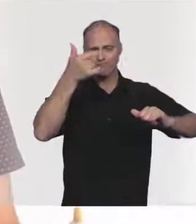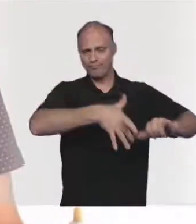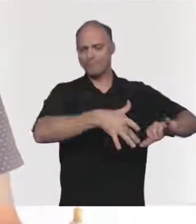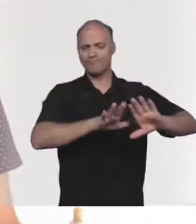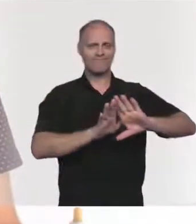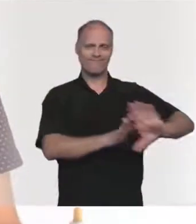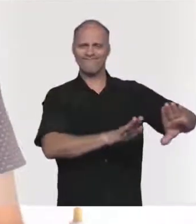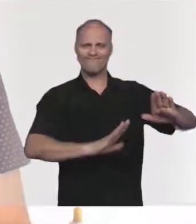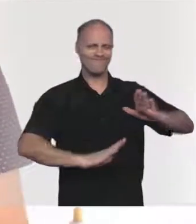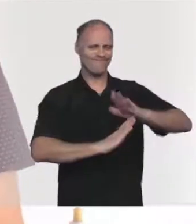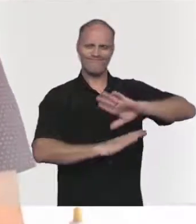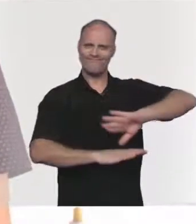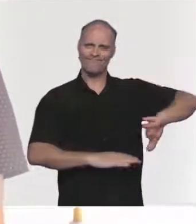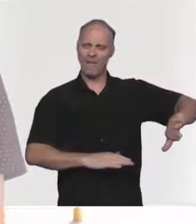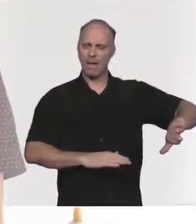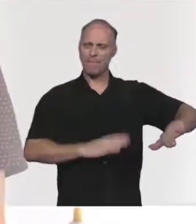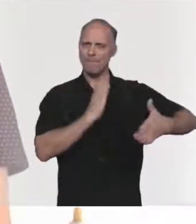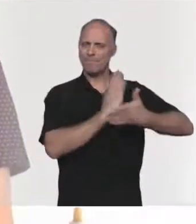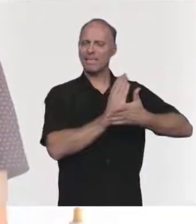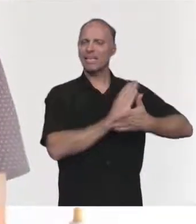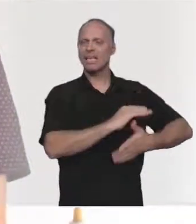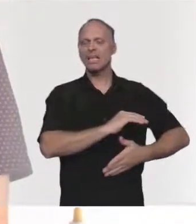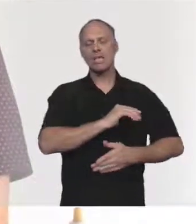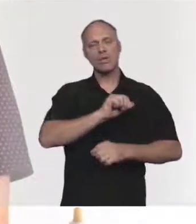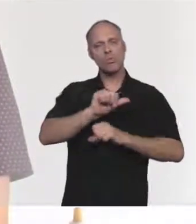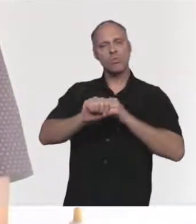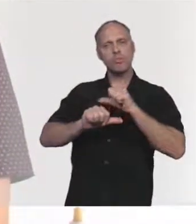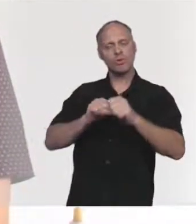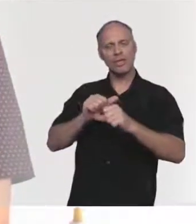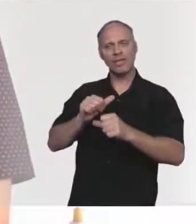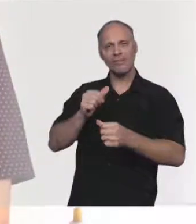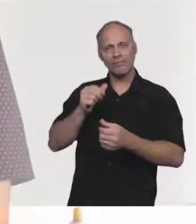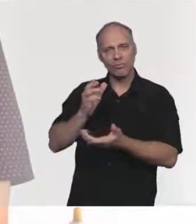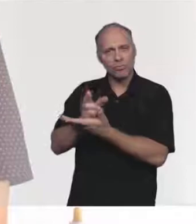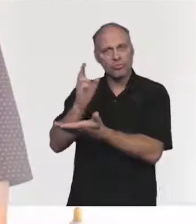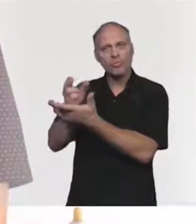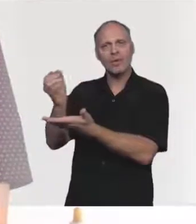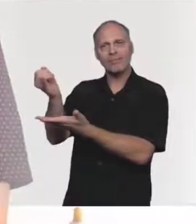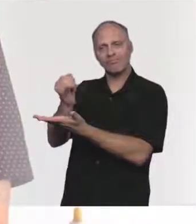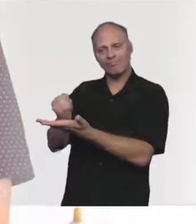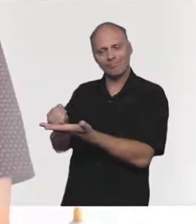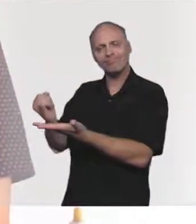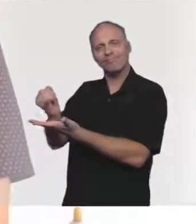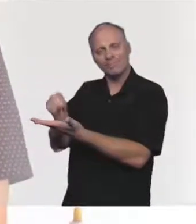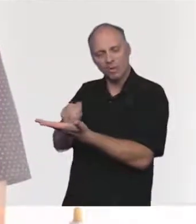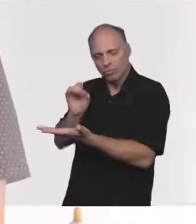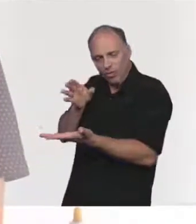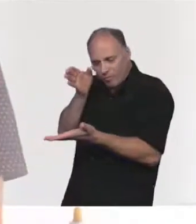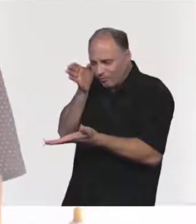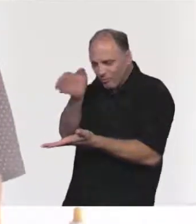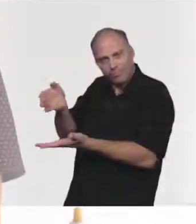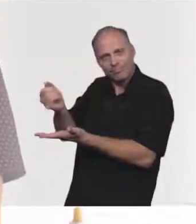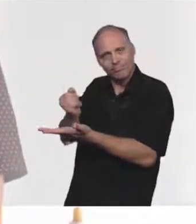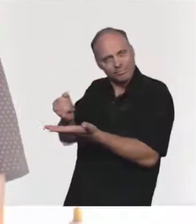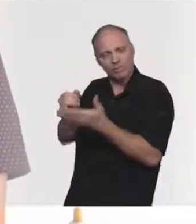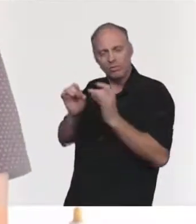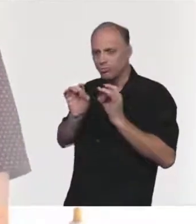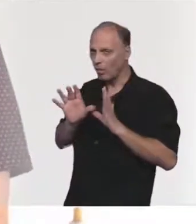abandonei a área e fui para a ilustração. Fiquei só com a